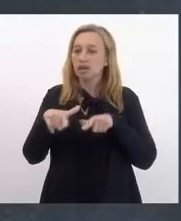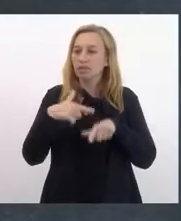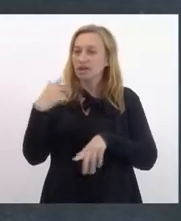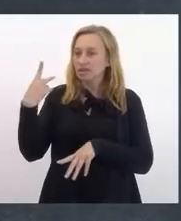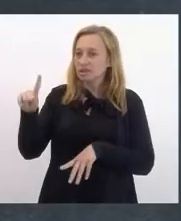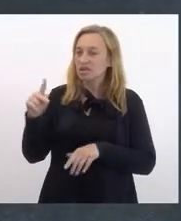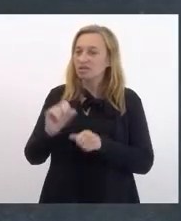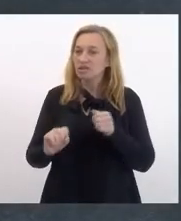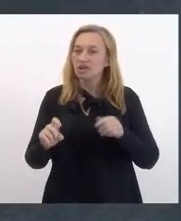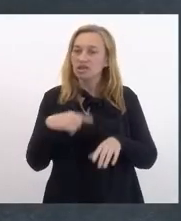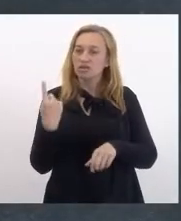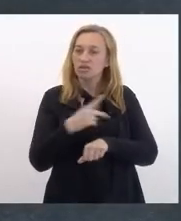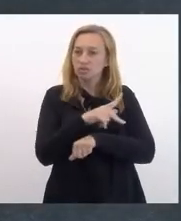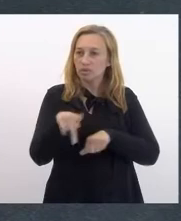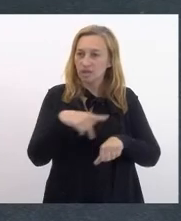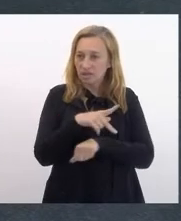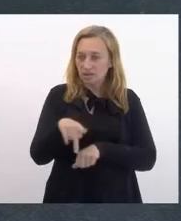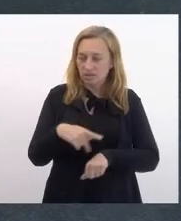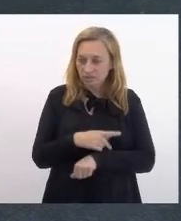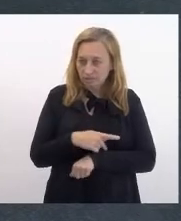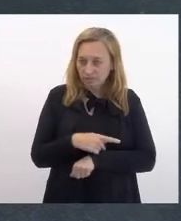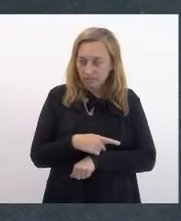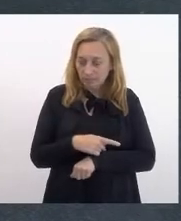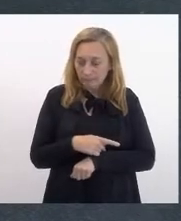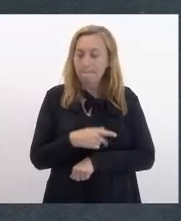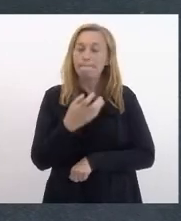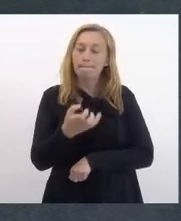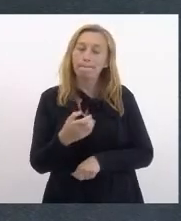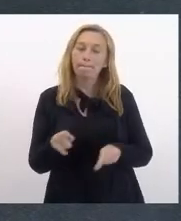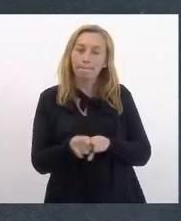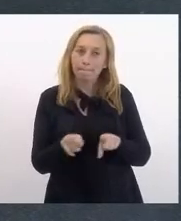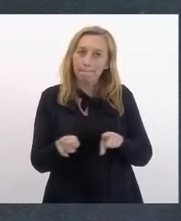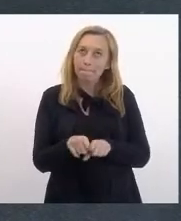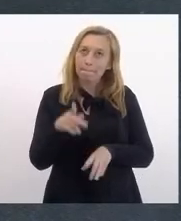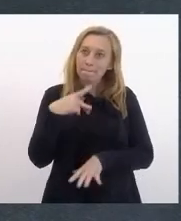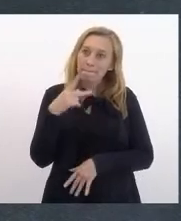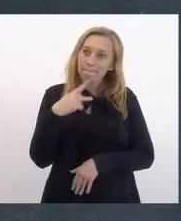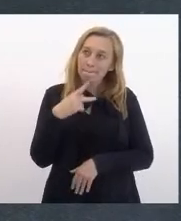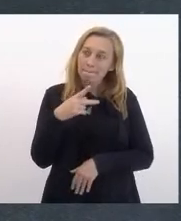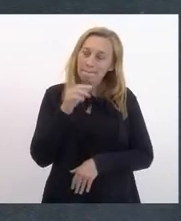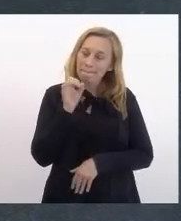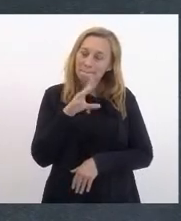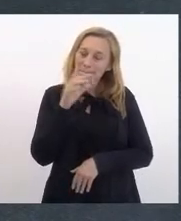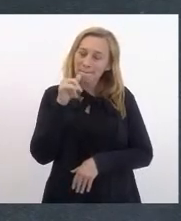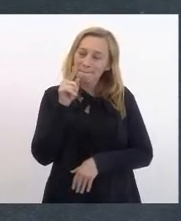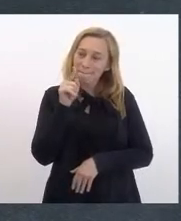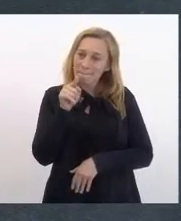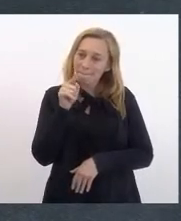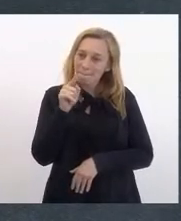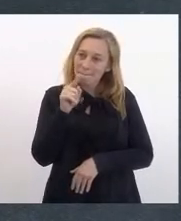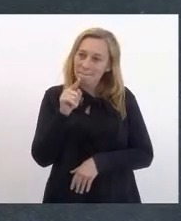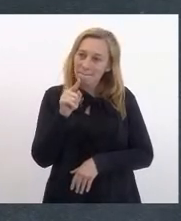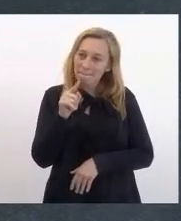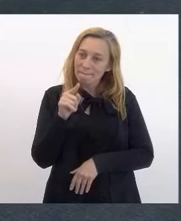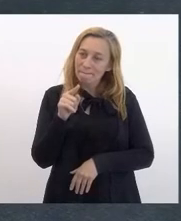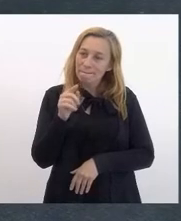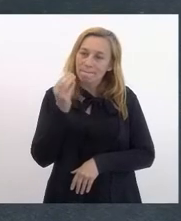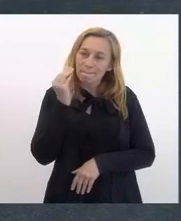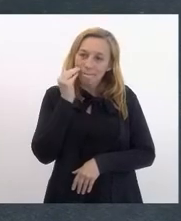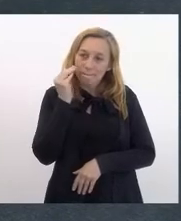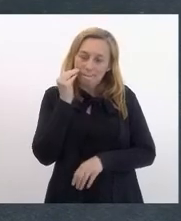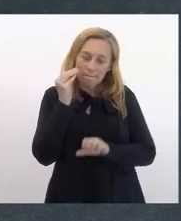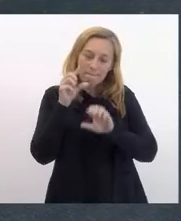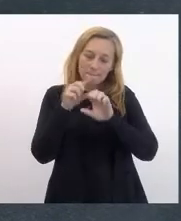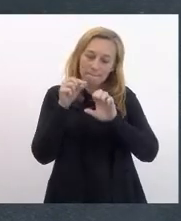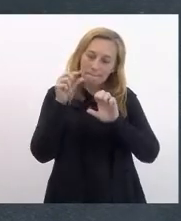ao nosso país. É, quero também aqui dizer que só você tentar empreender no Brasil, para mim, a